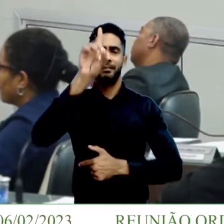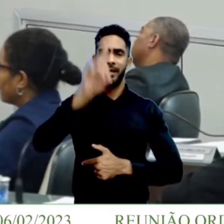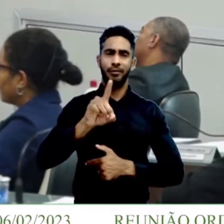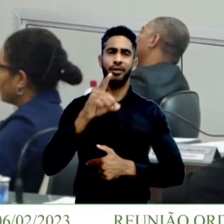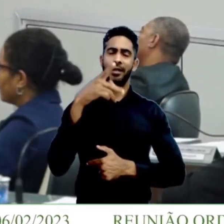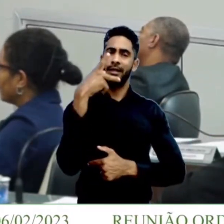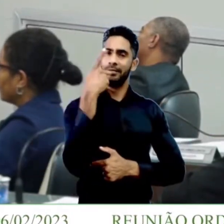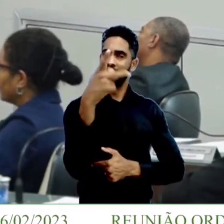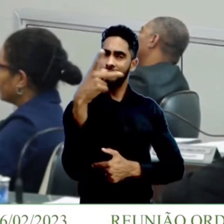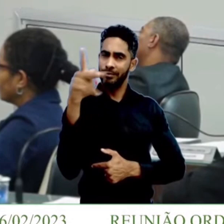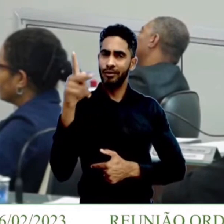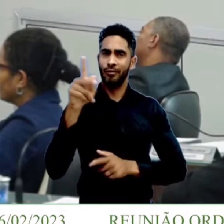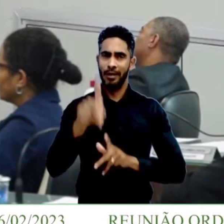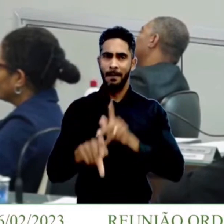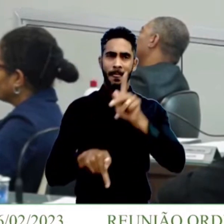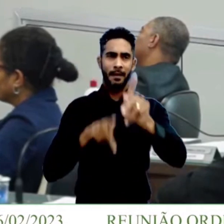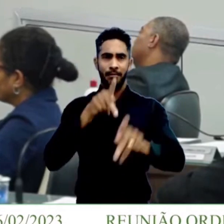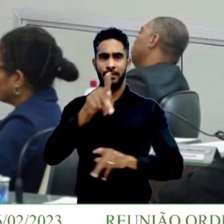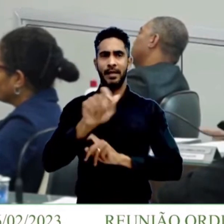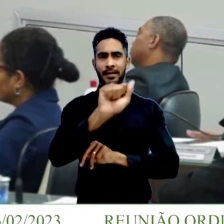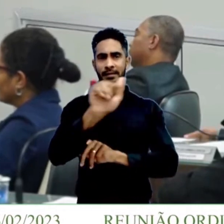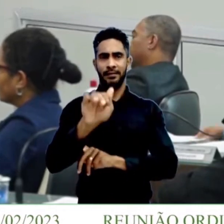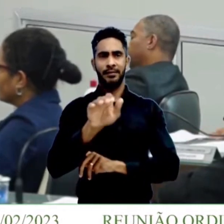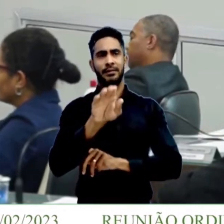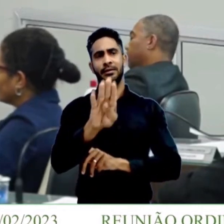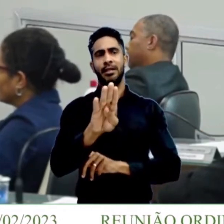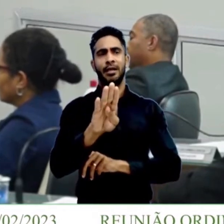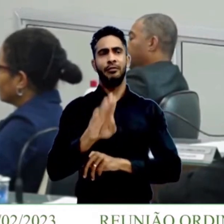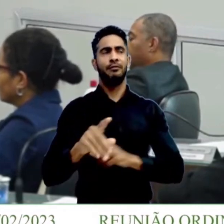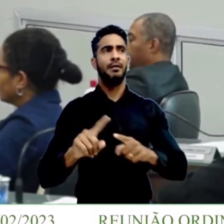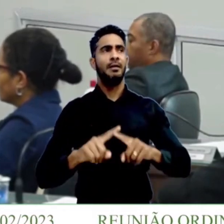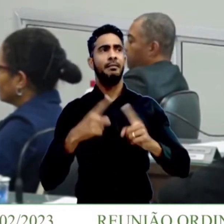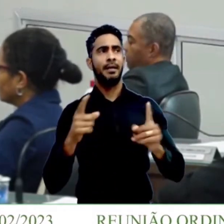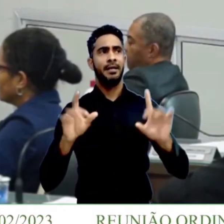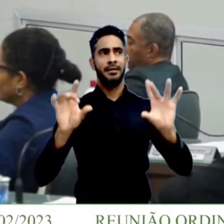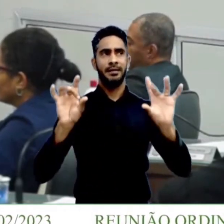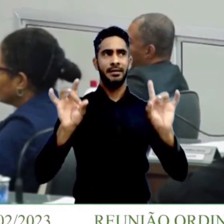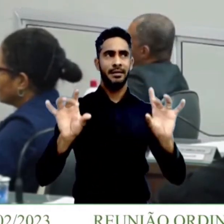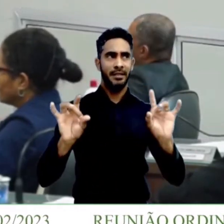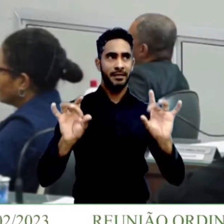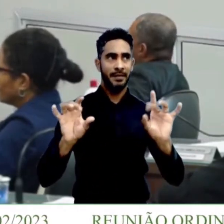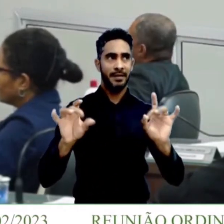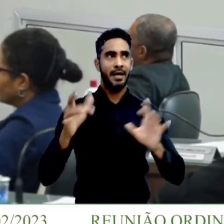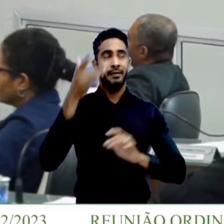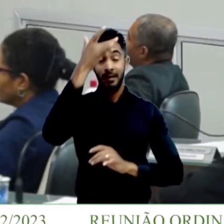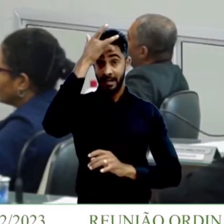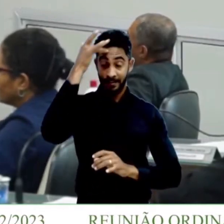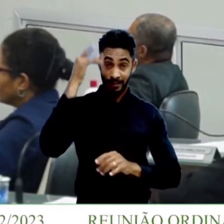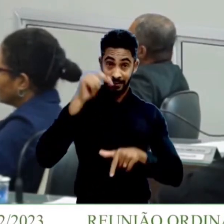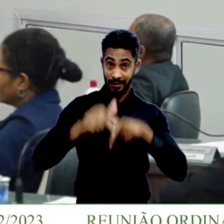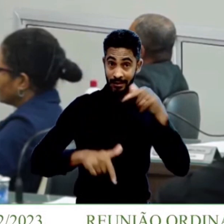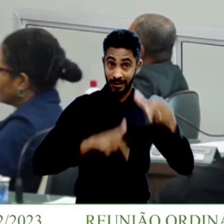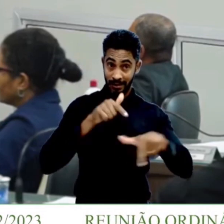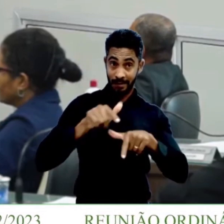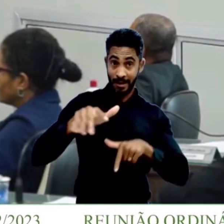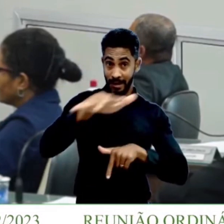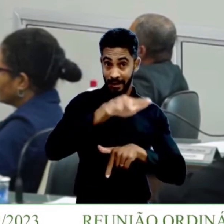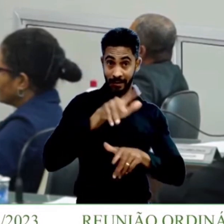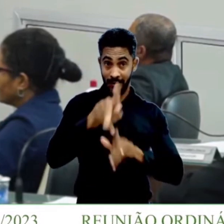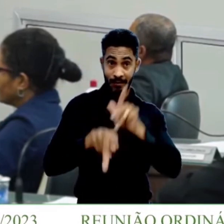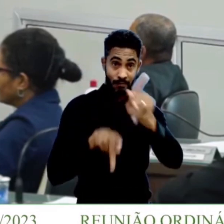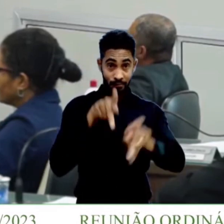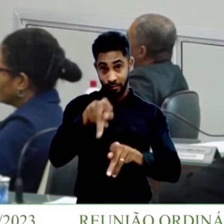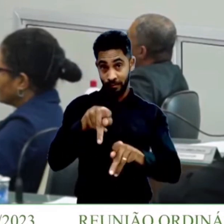de todos, de toda a população de Anaúba, mas em especial ao servidor público,